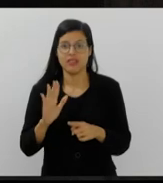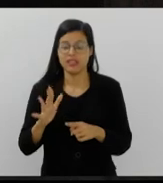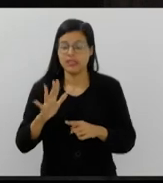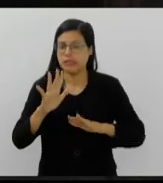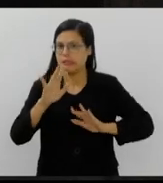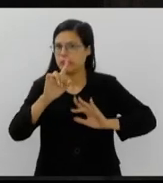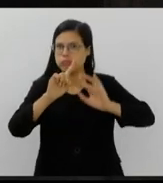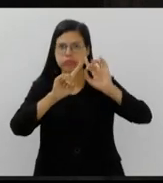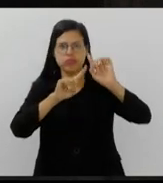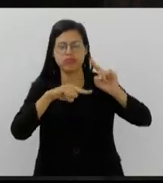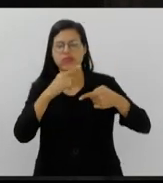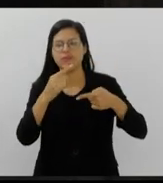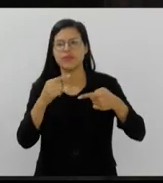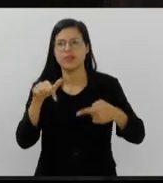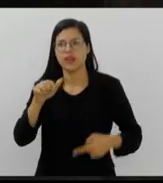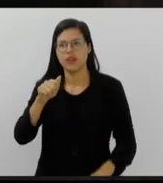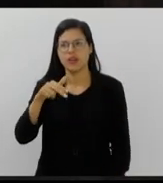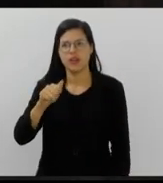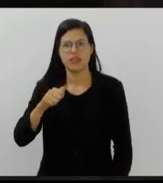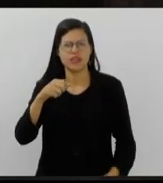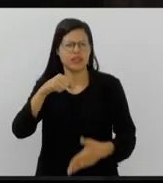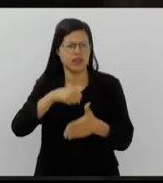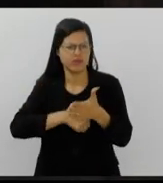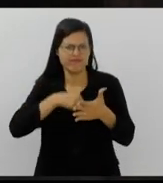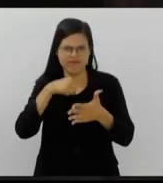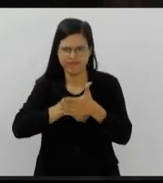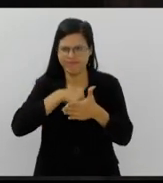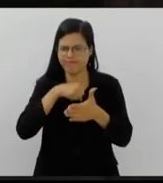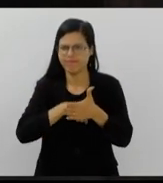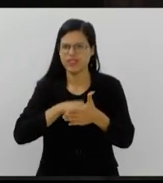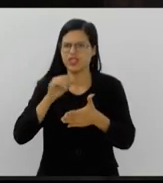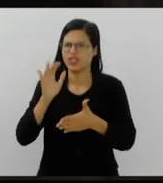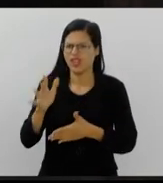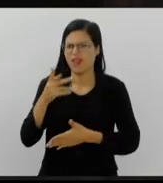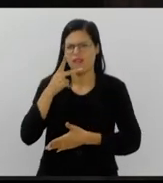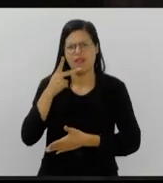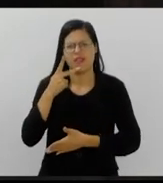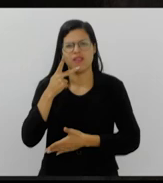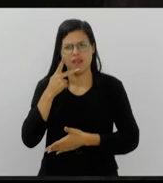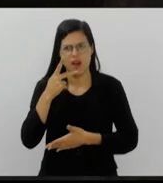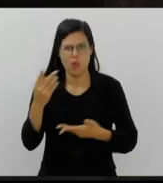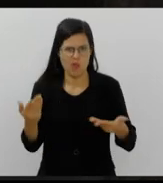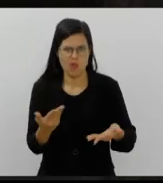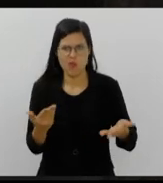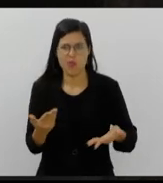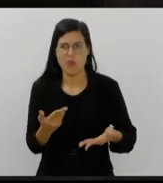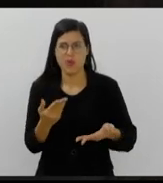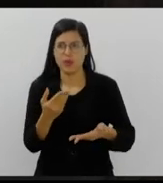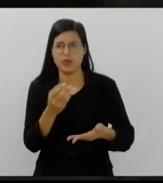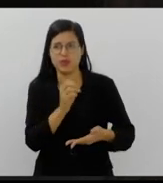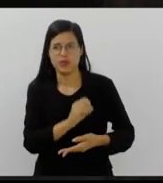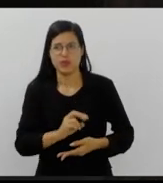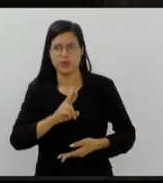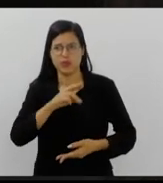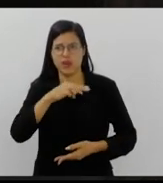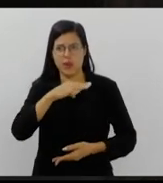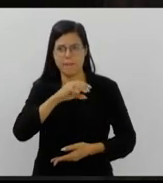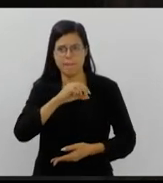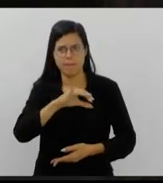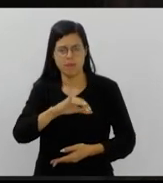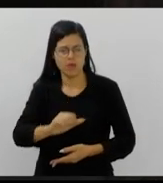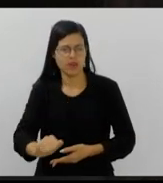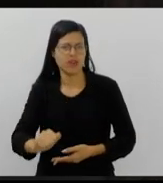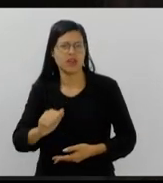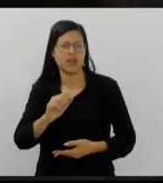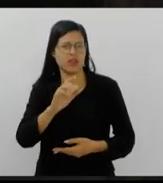frente. Ana é uma mulher guerreira, já foi dito aqui da tribuna por diversas vezes, como doutora Mônica Góes e doutora